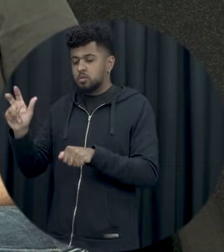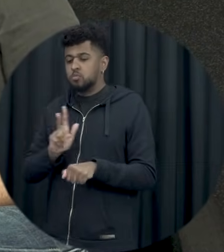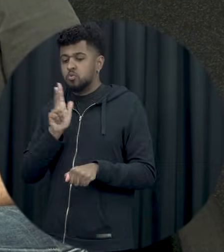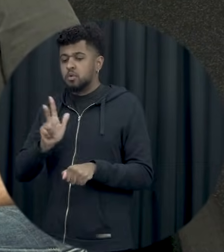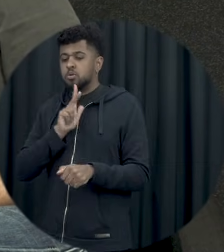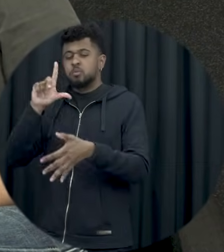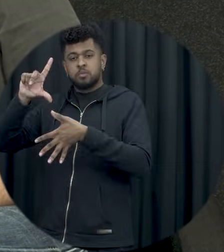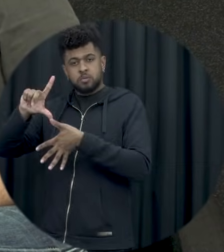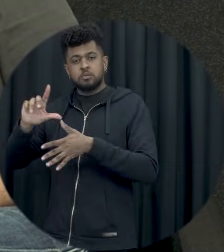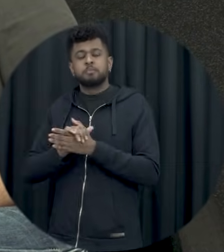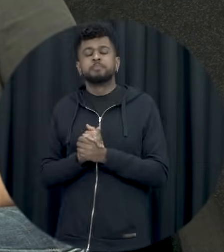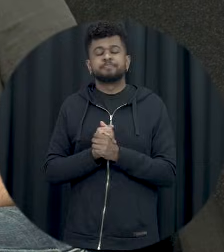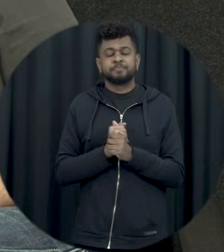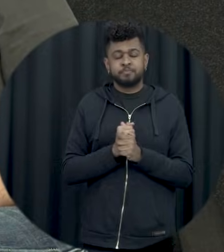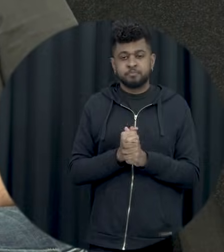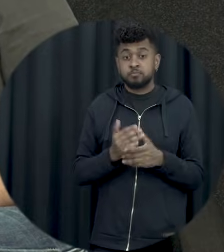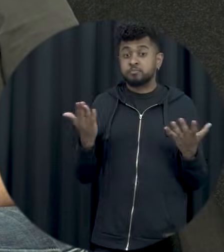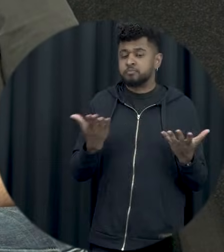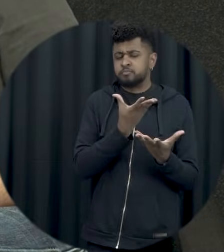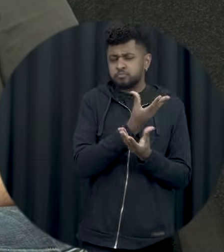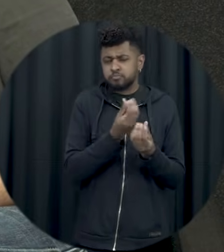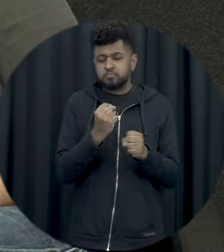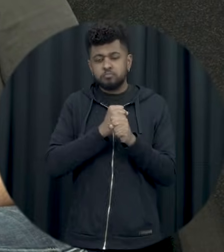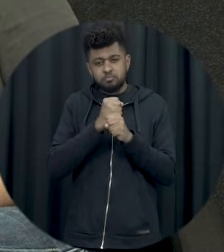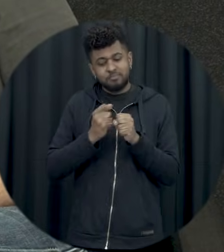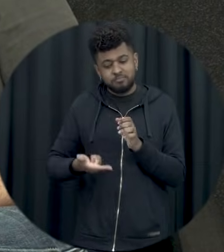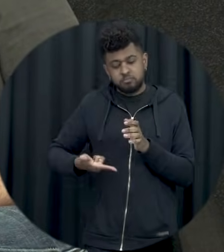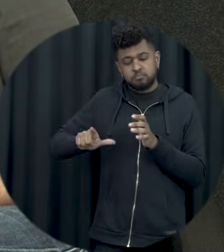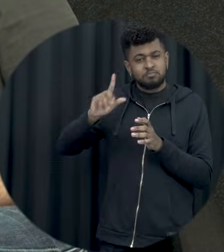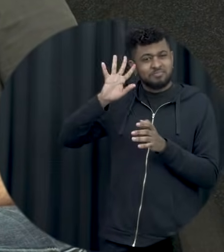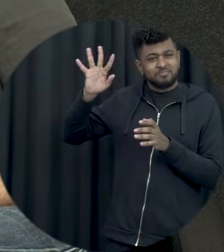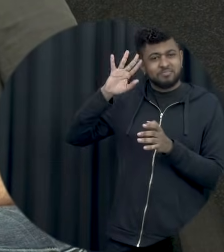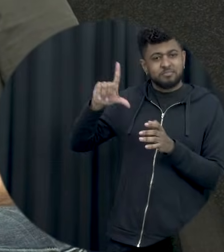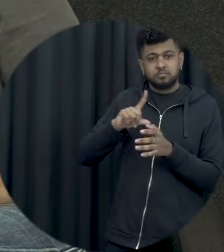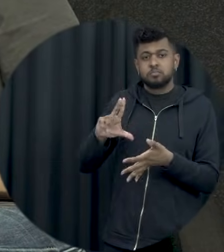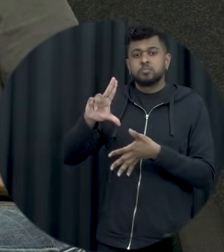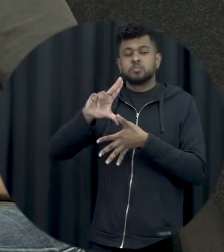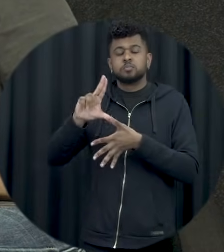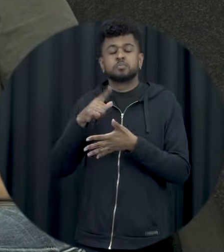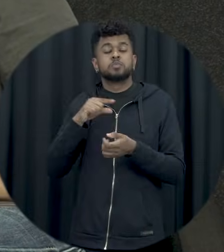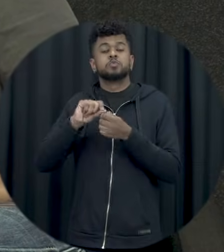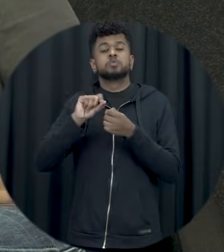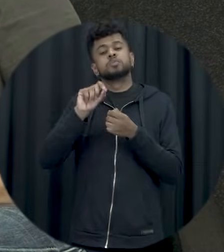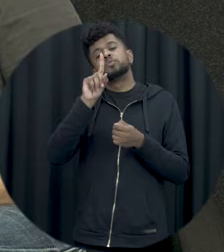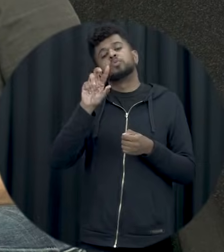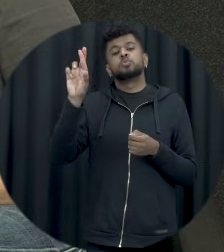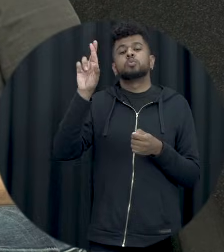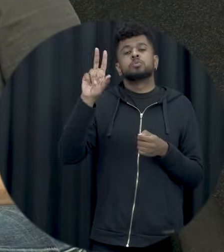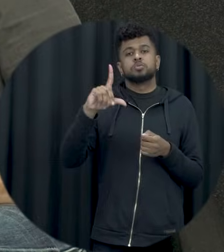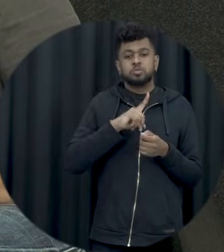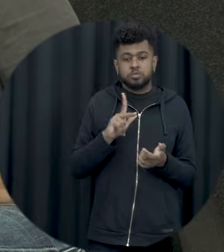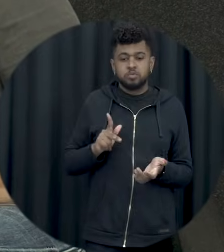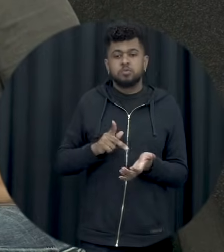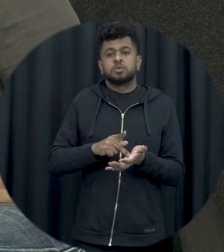né? Então, muitos anos antes de imaginar que um dia existiria a UNILA, eu fiz um doutorado que tinha, de fato,